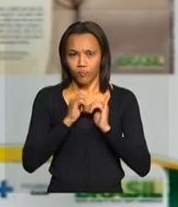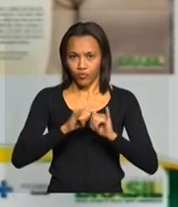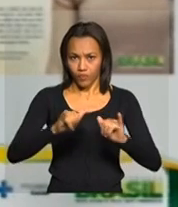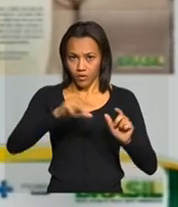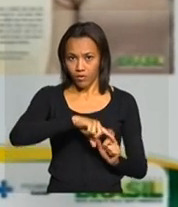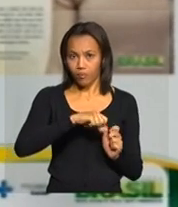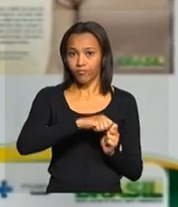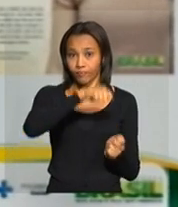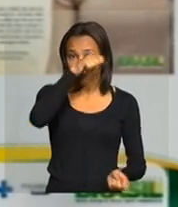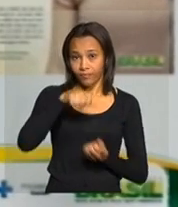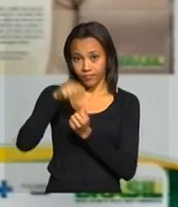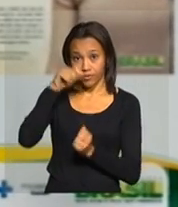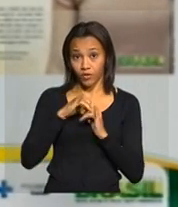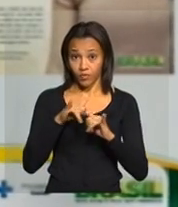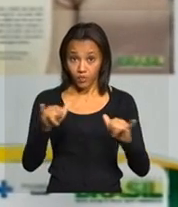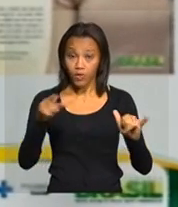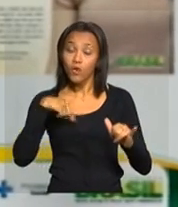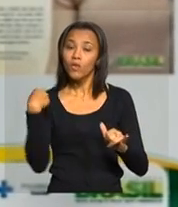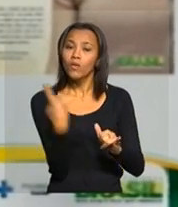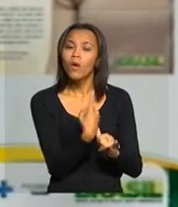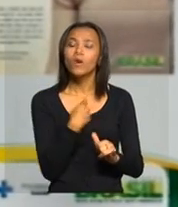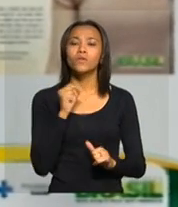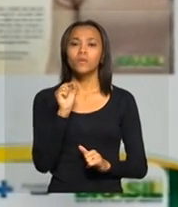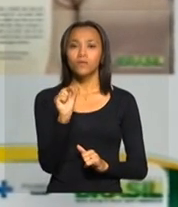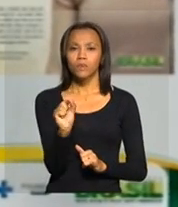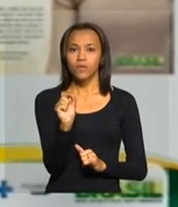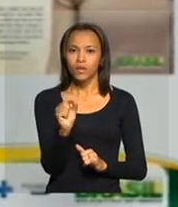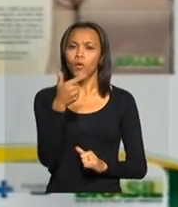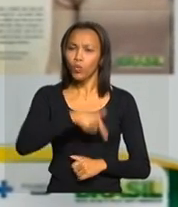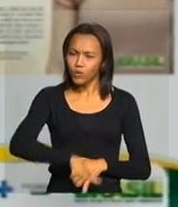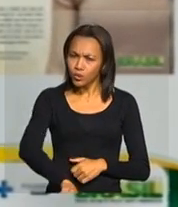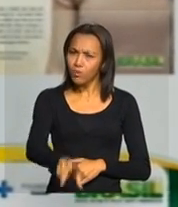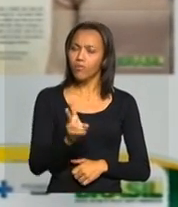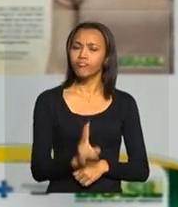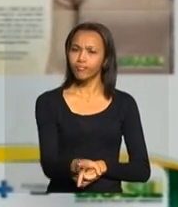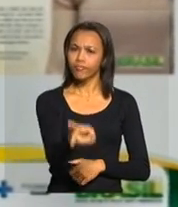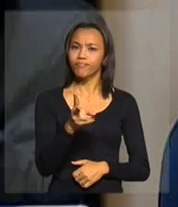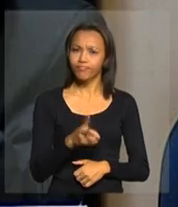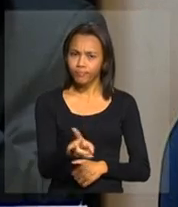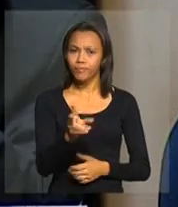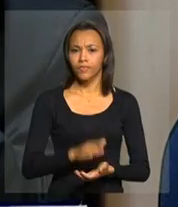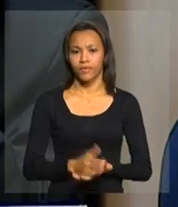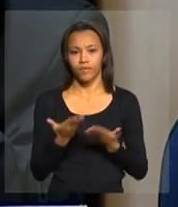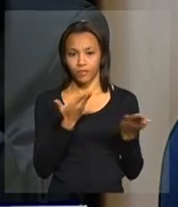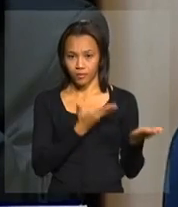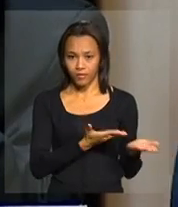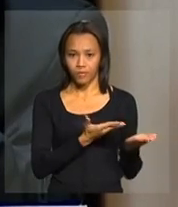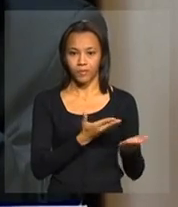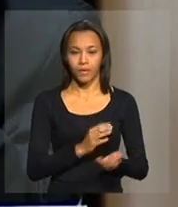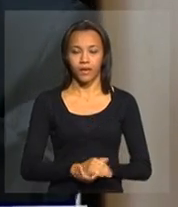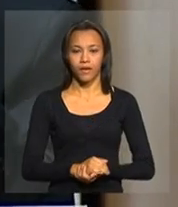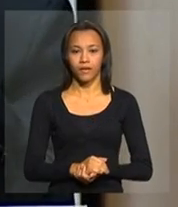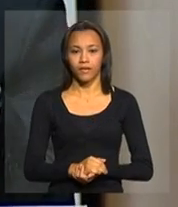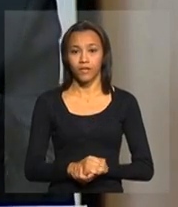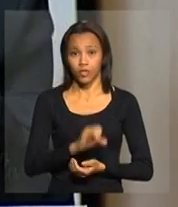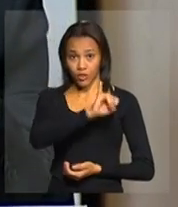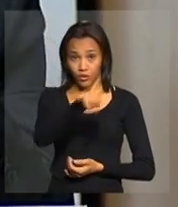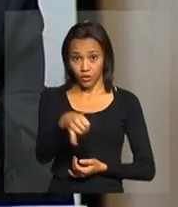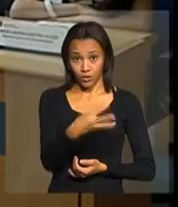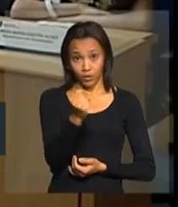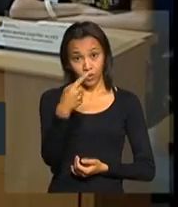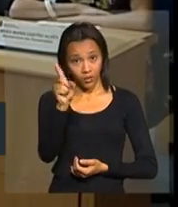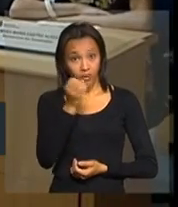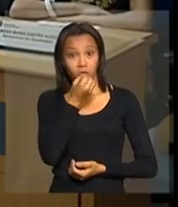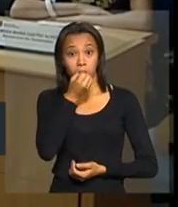ano passado, nós resolvemos continuar com ela, com a participação do nosso José de Abreu, ficou muito